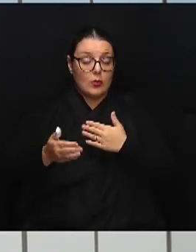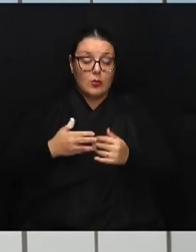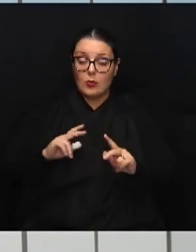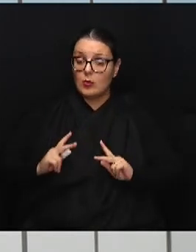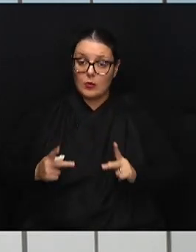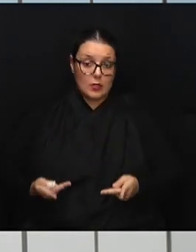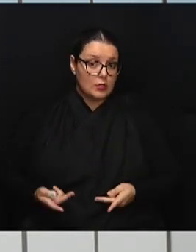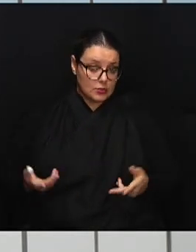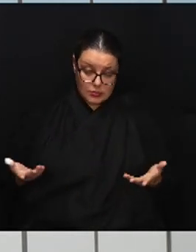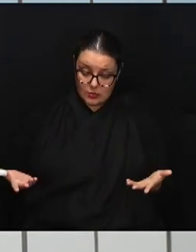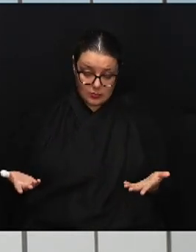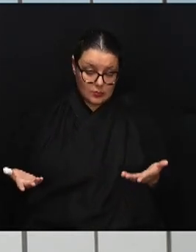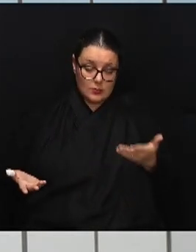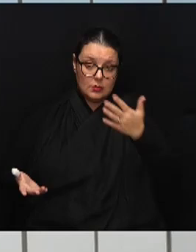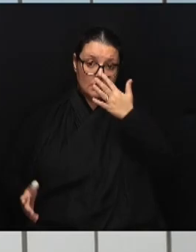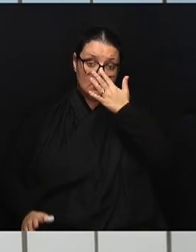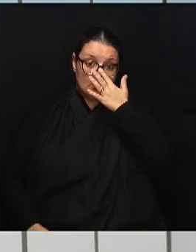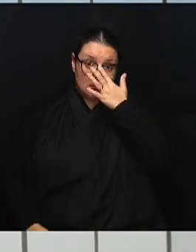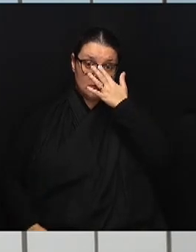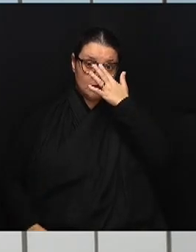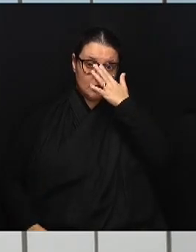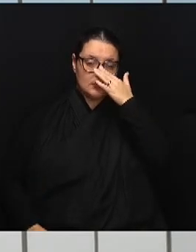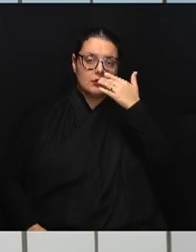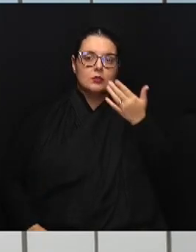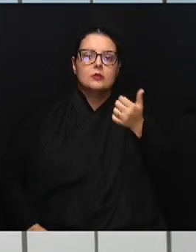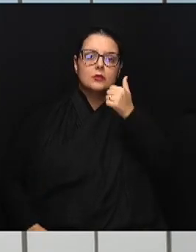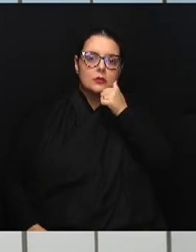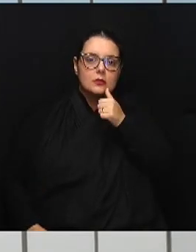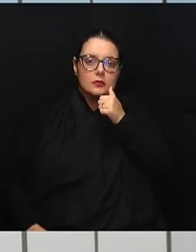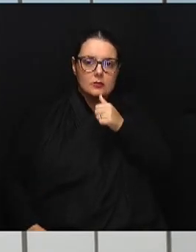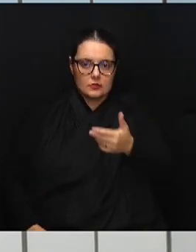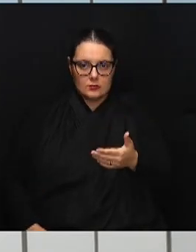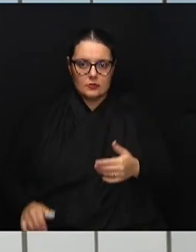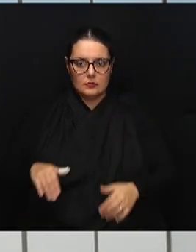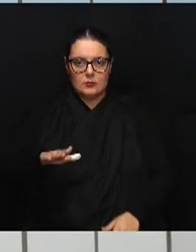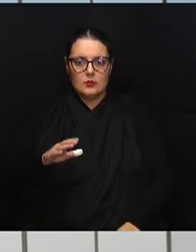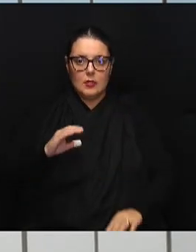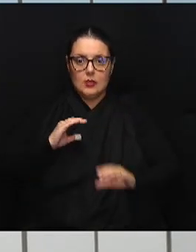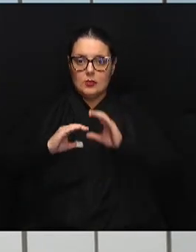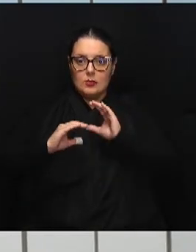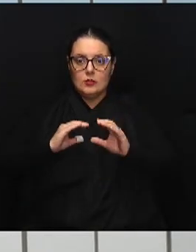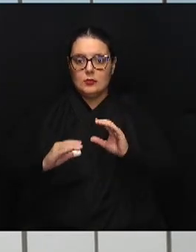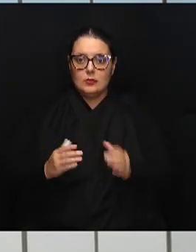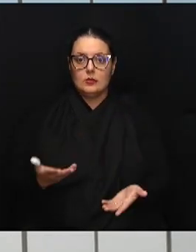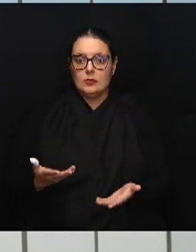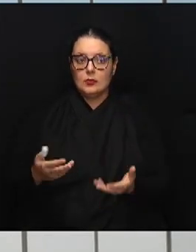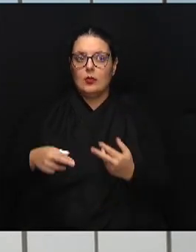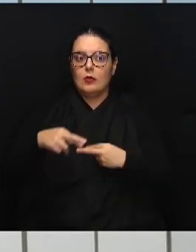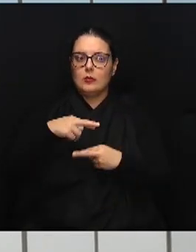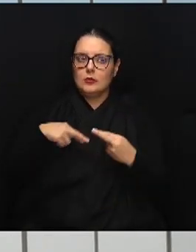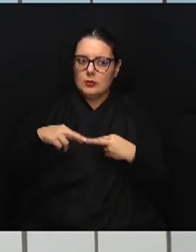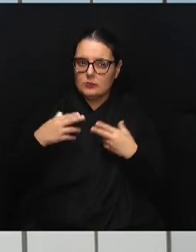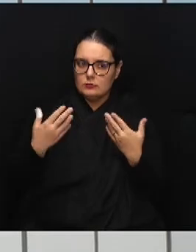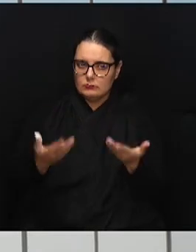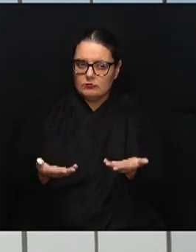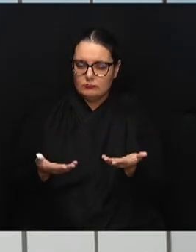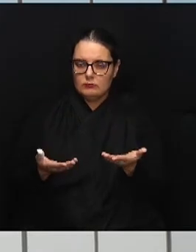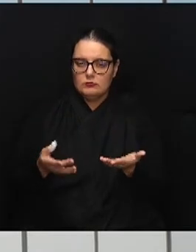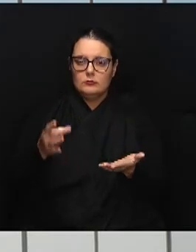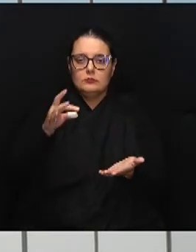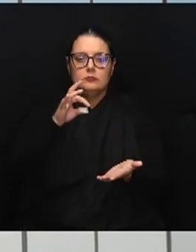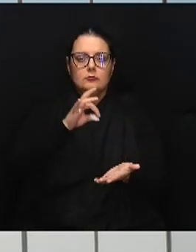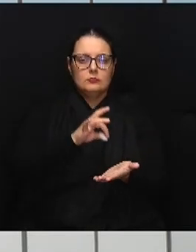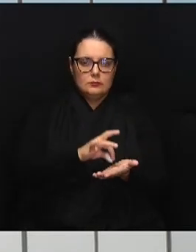humano, né? E as mulheres sempre foram mais comunicativas com essa realidade